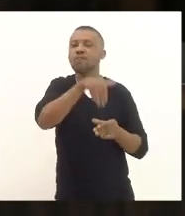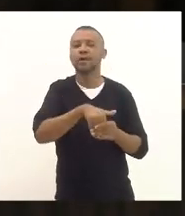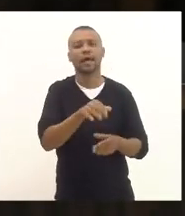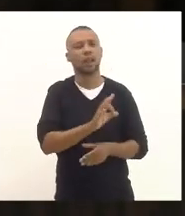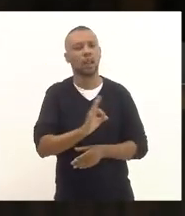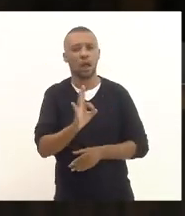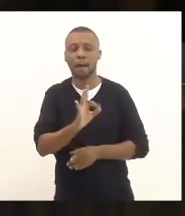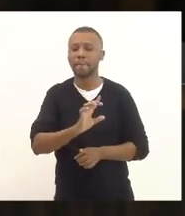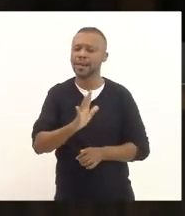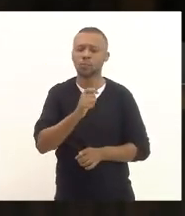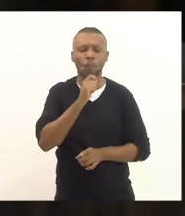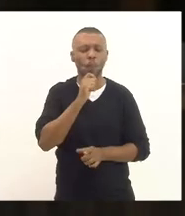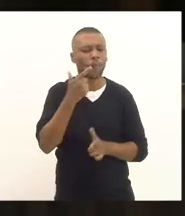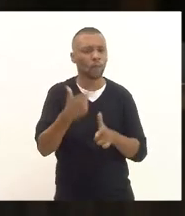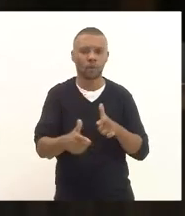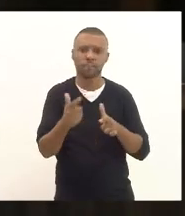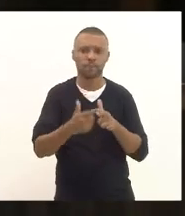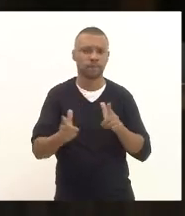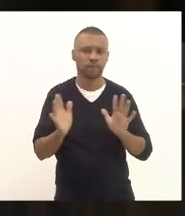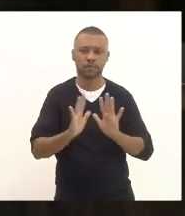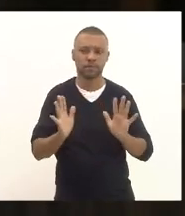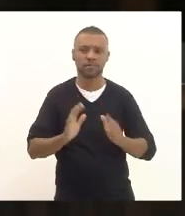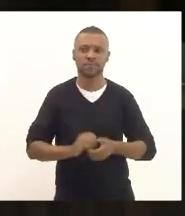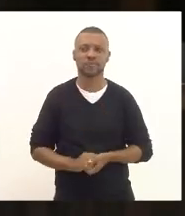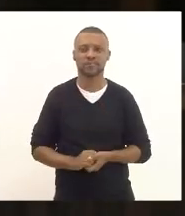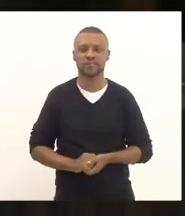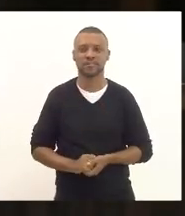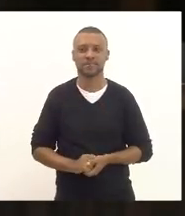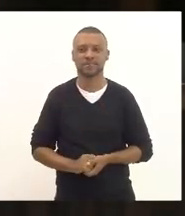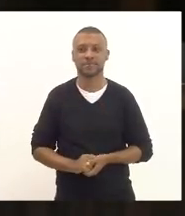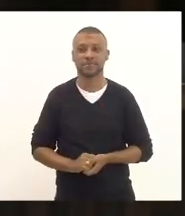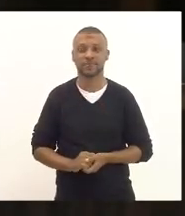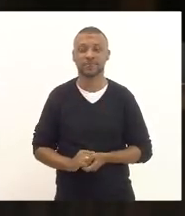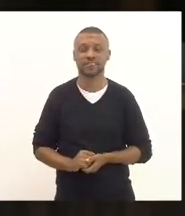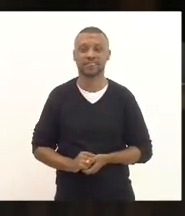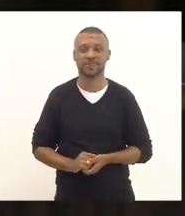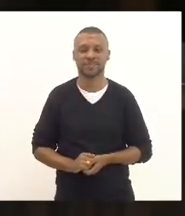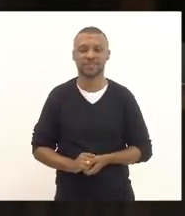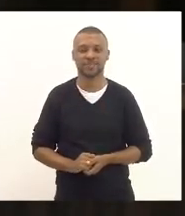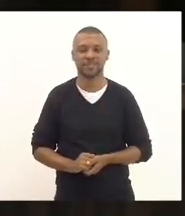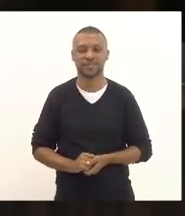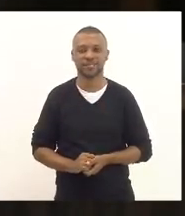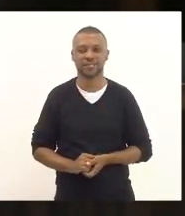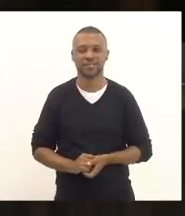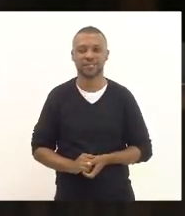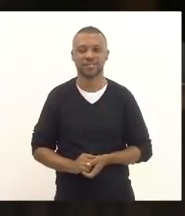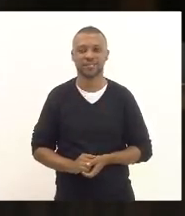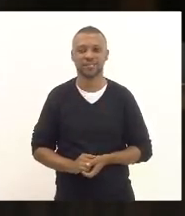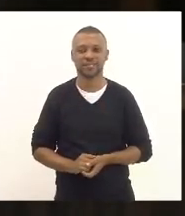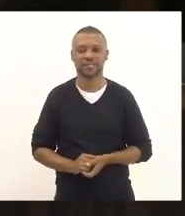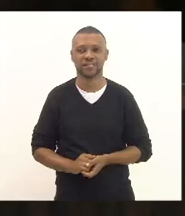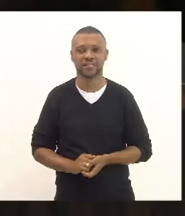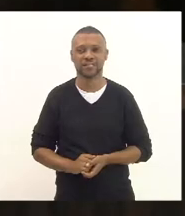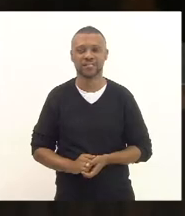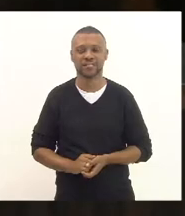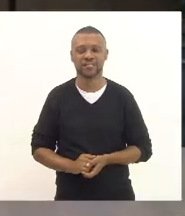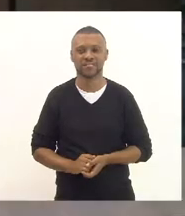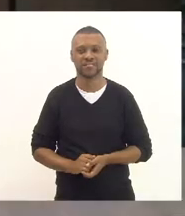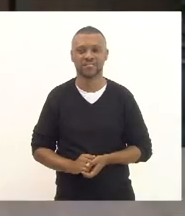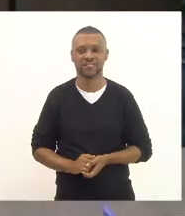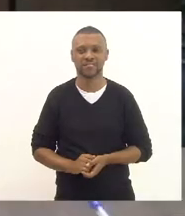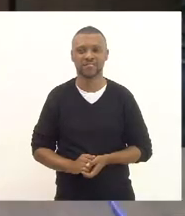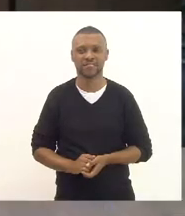problema que estão aqui ó e obrigado